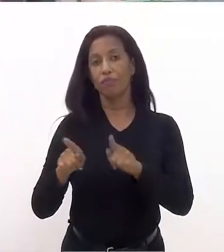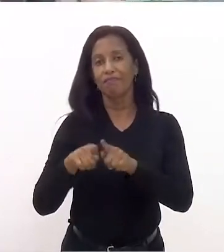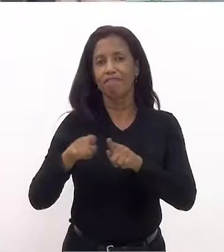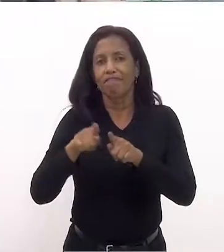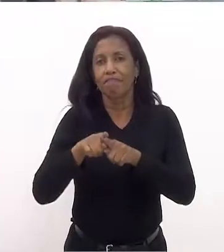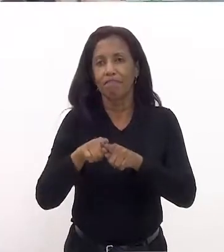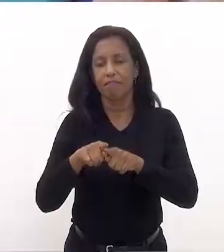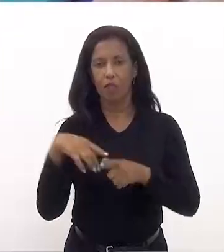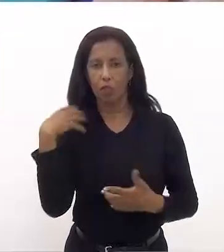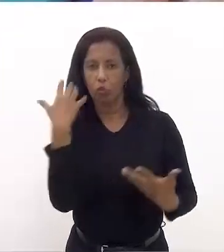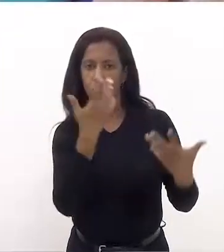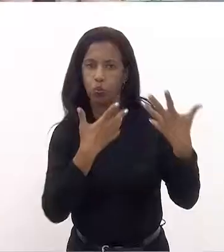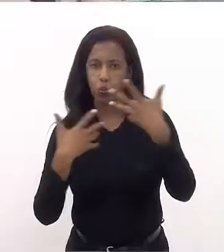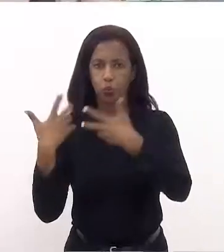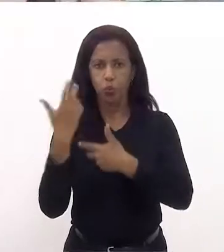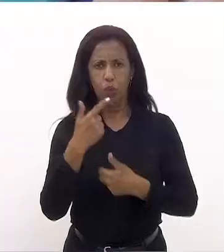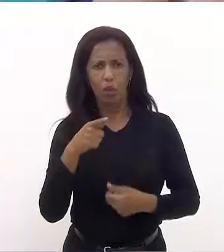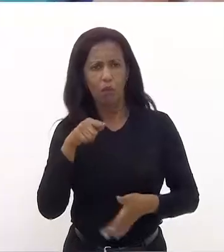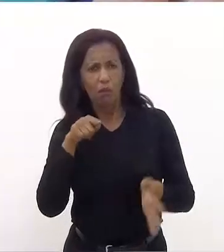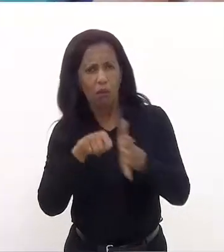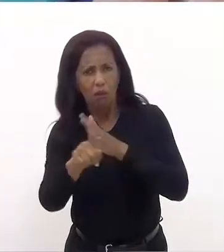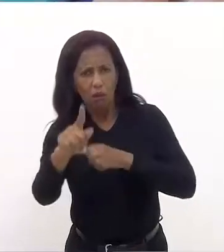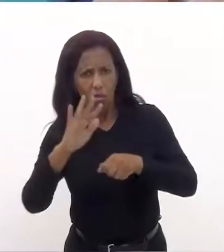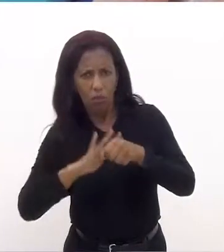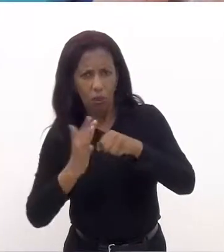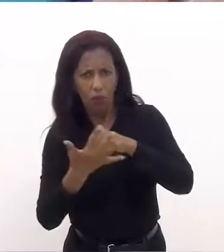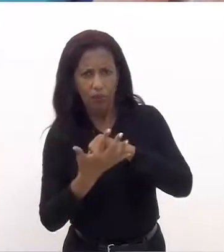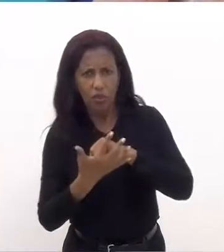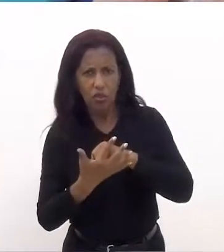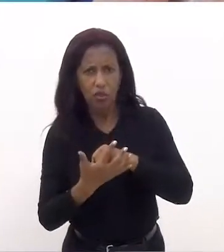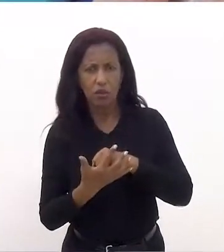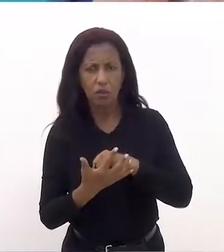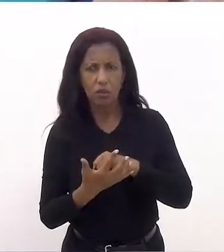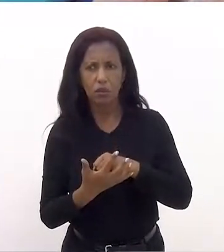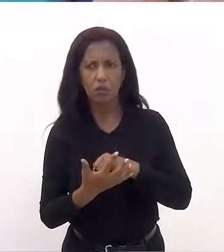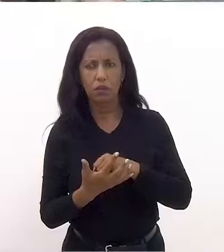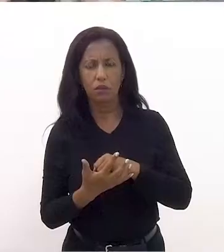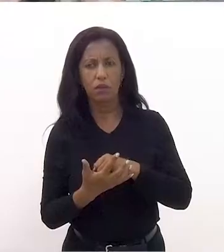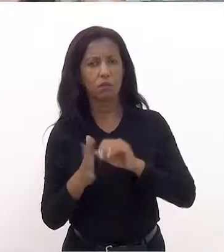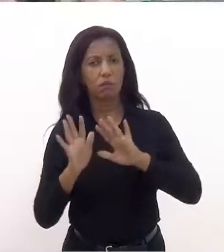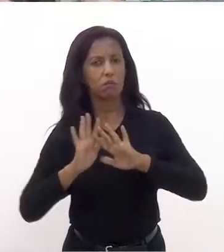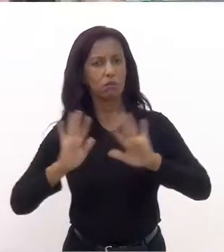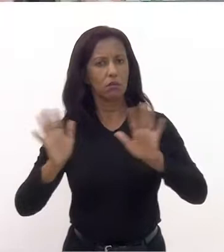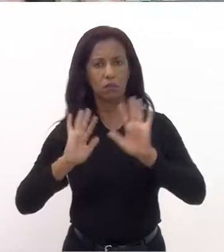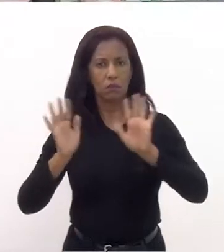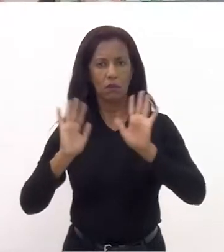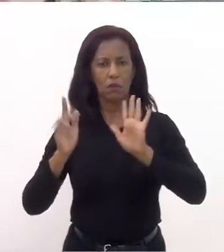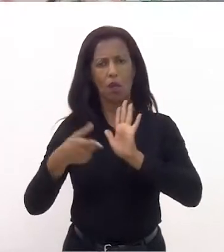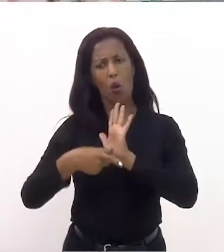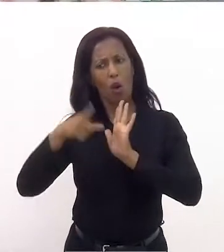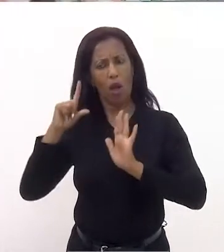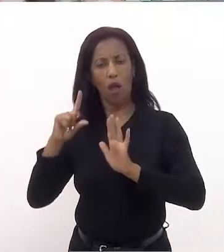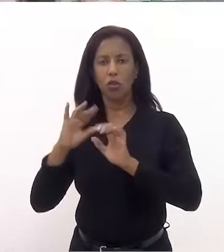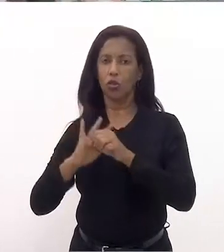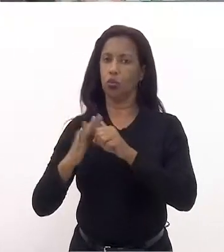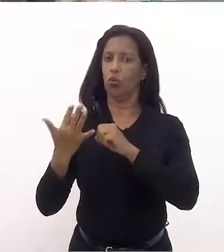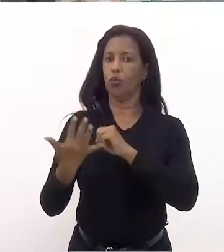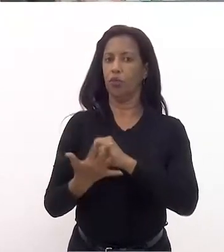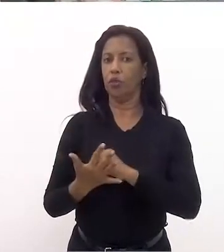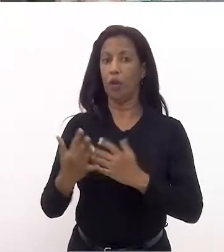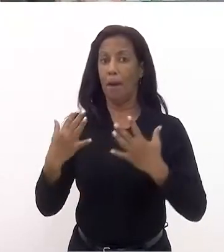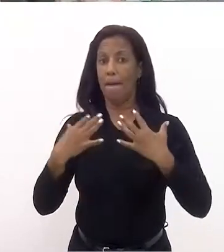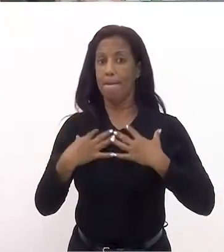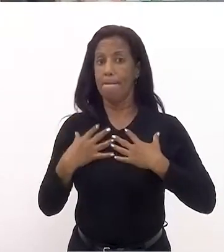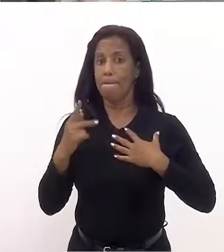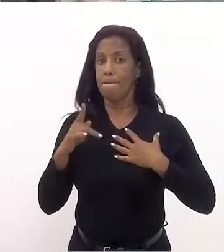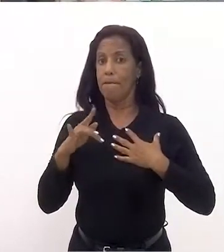também. Então, você teve Covid, não? Você teve Covid? Não, foi antes do convívio,